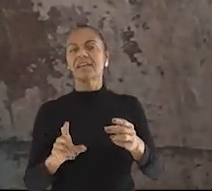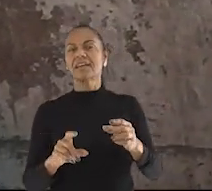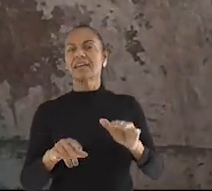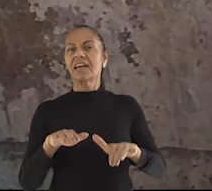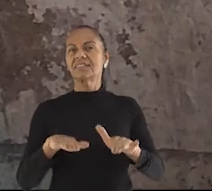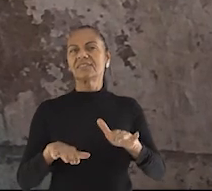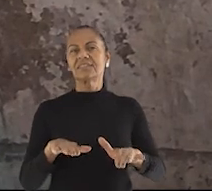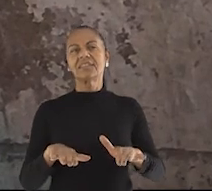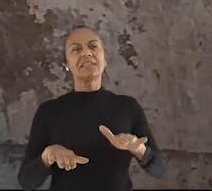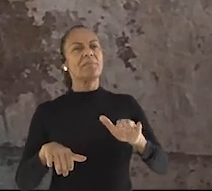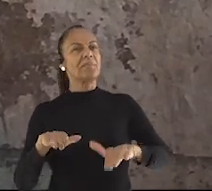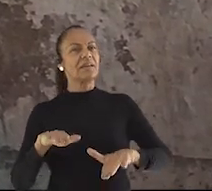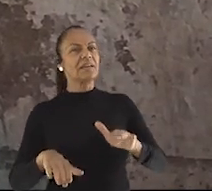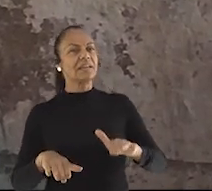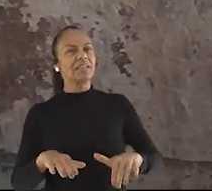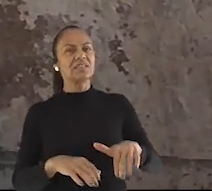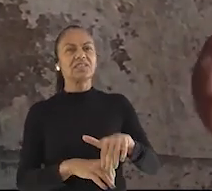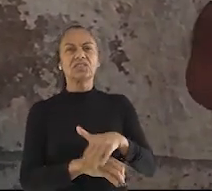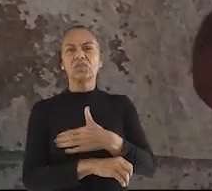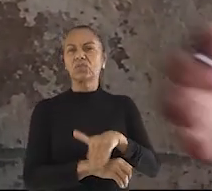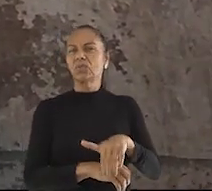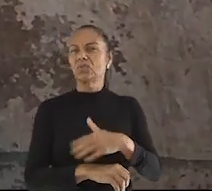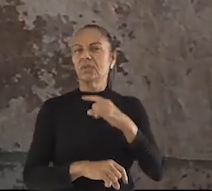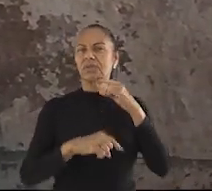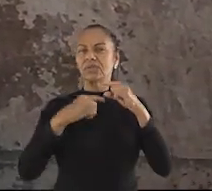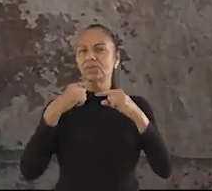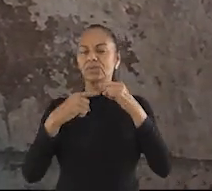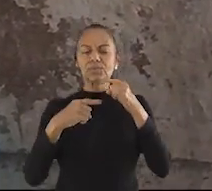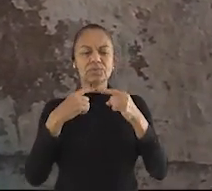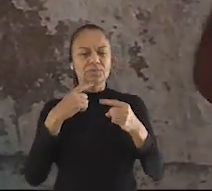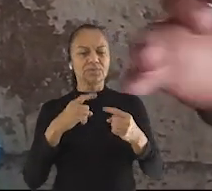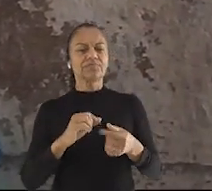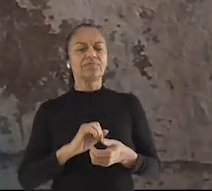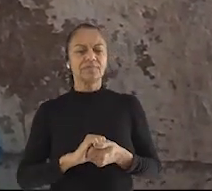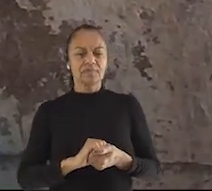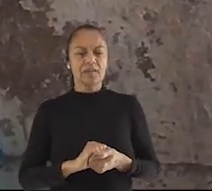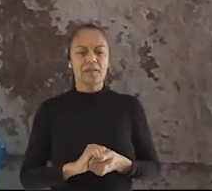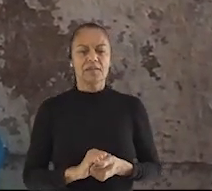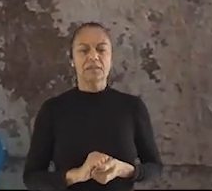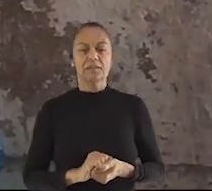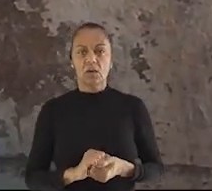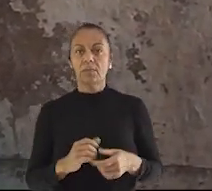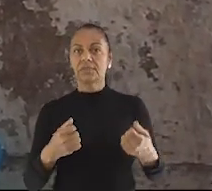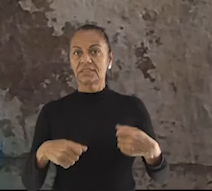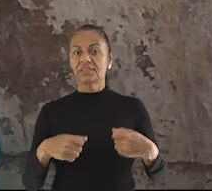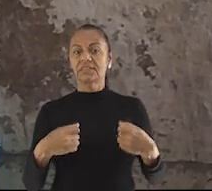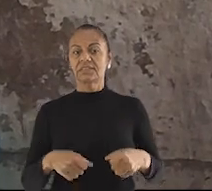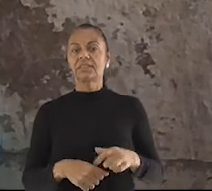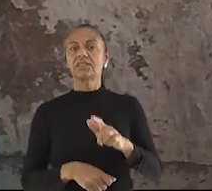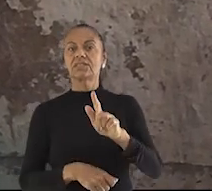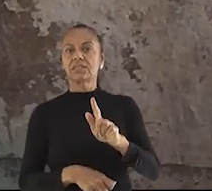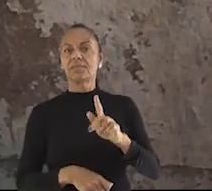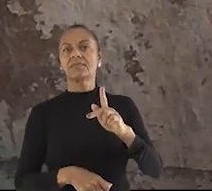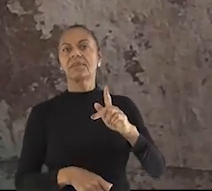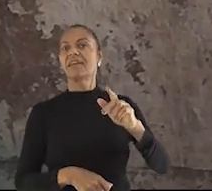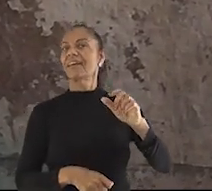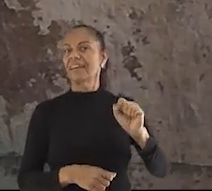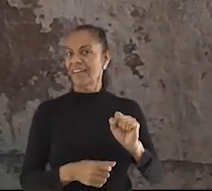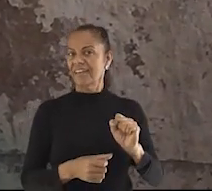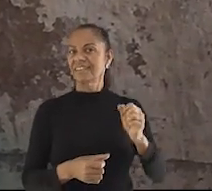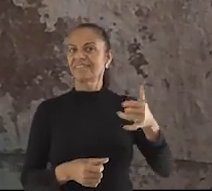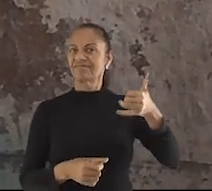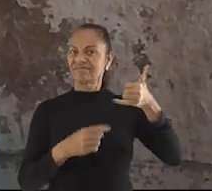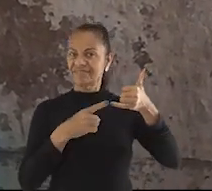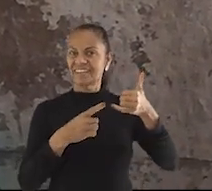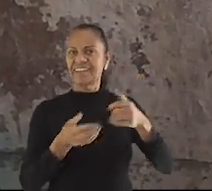rapaz, eu tenho que ir em Vila Velha, em bairro que a gente não anda muito, né? Às vezes fica 3, 4 meses sem ir, a gente já não grava. Aí eu sou